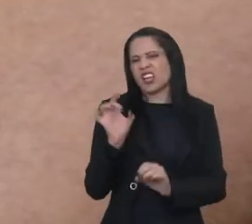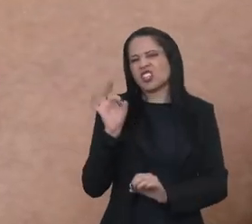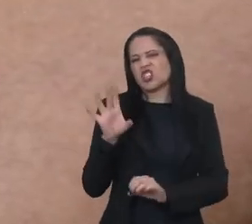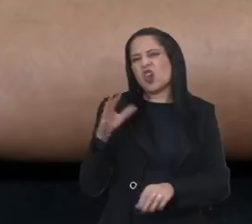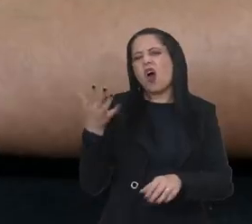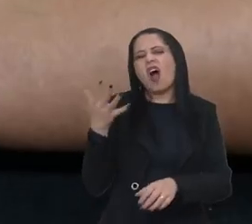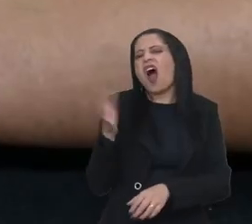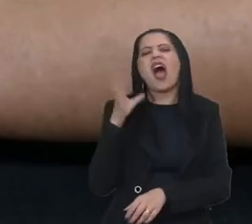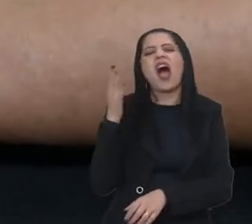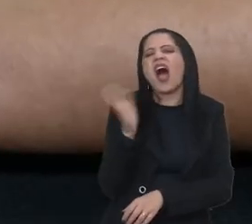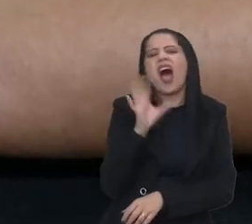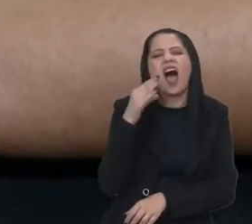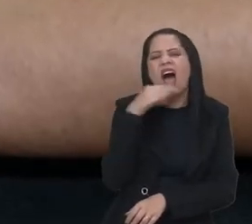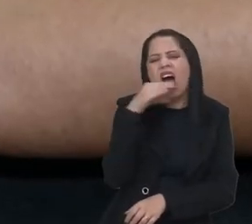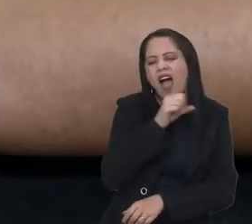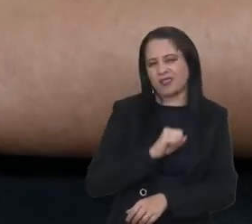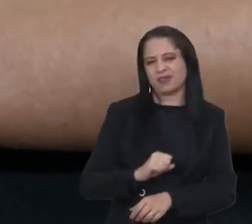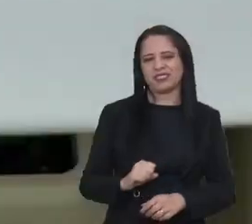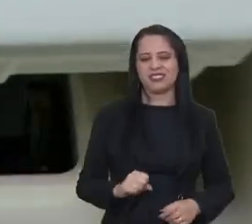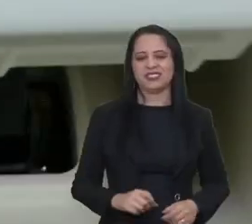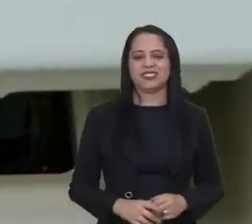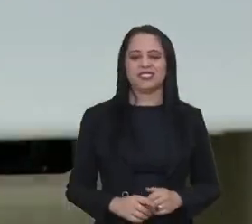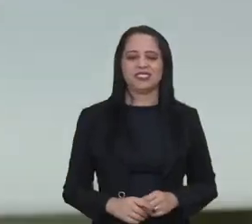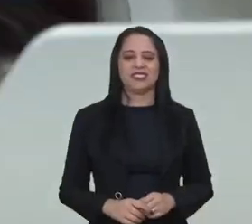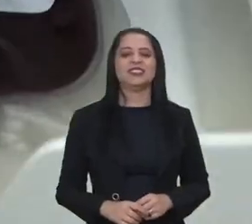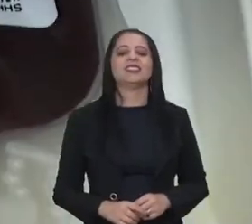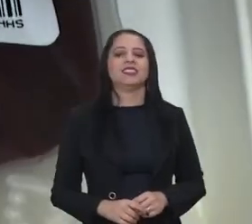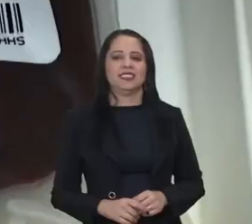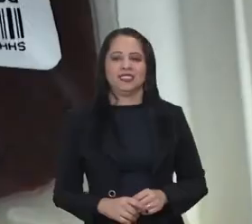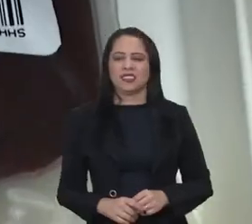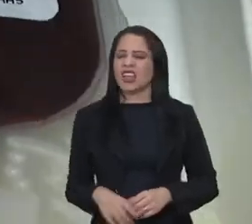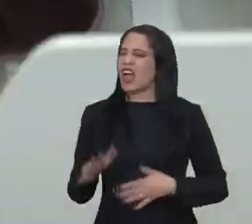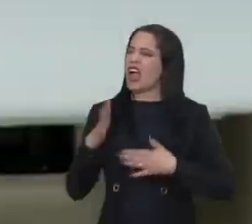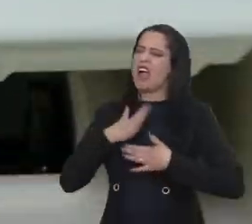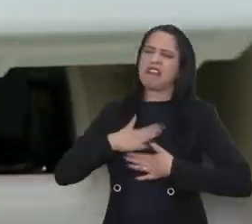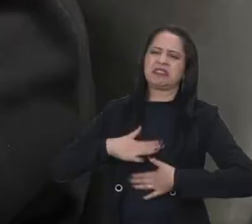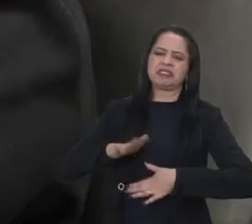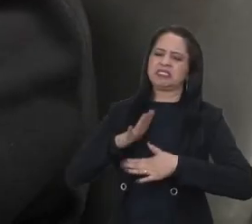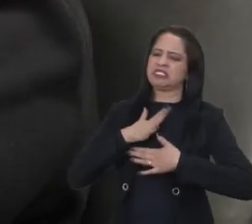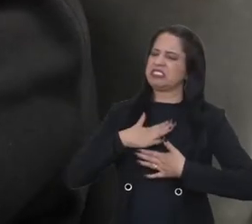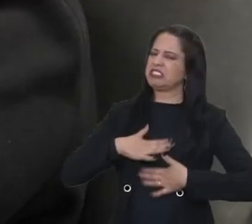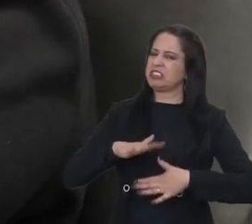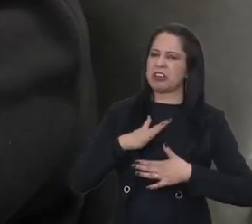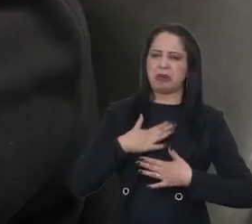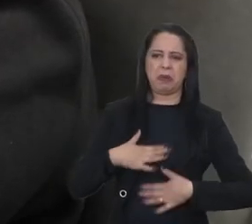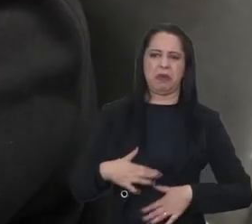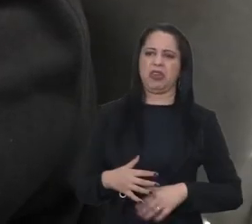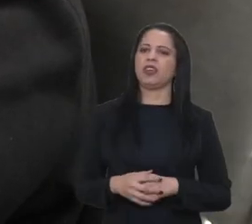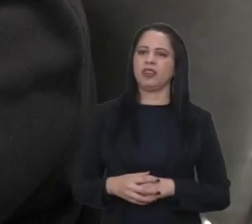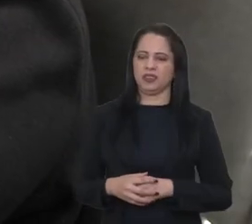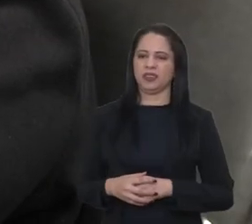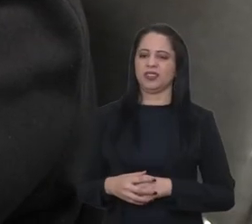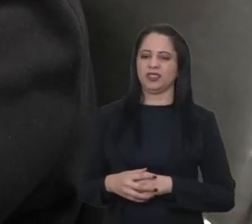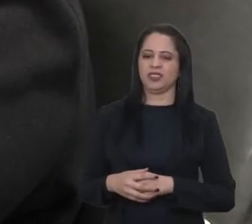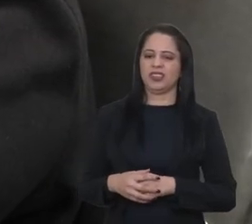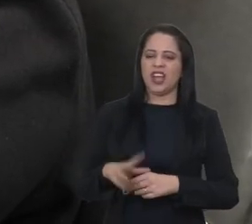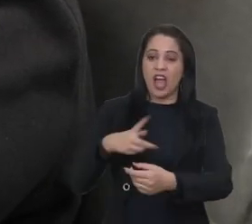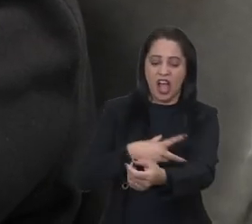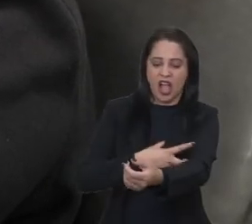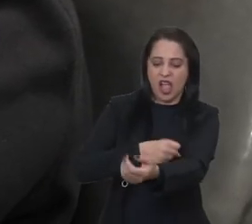rápido e não dói nada bastam alguns minutinhos para praticar a solidariedade e é bem tranquilo